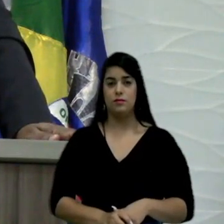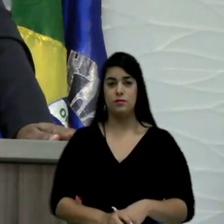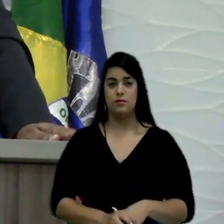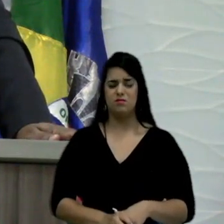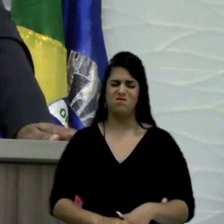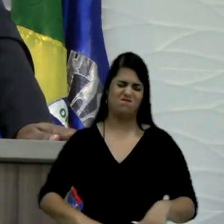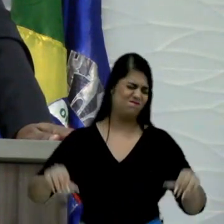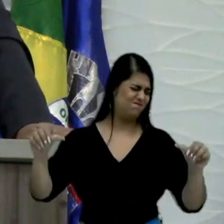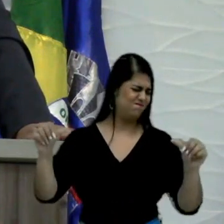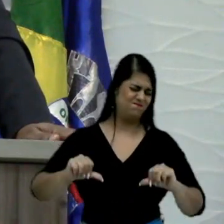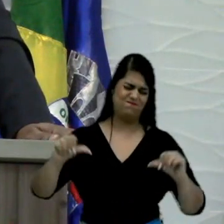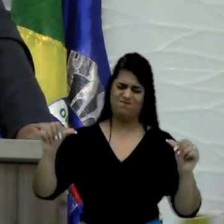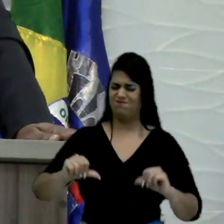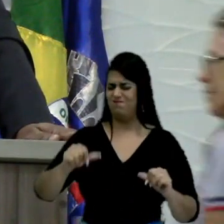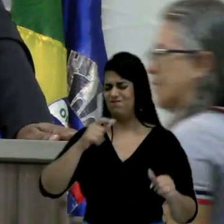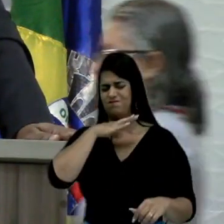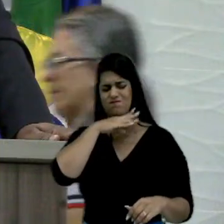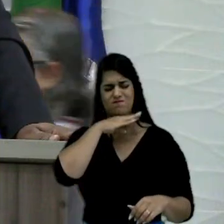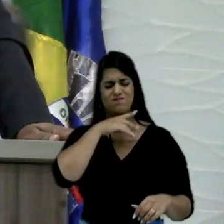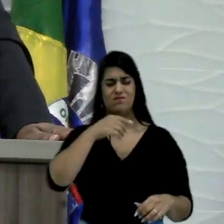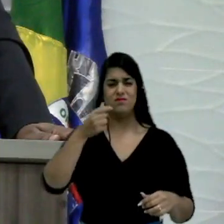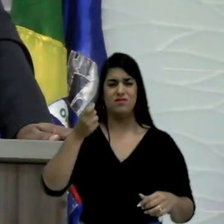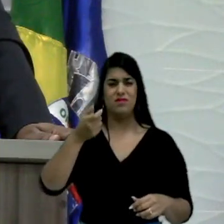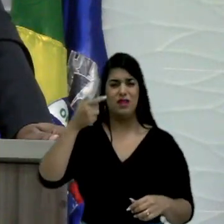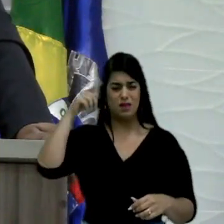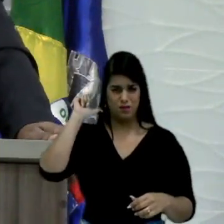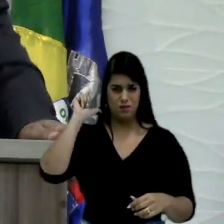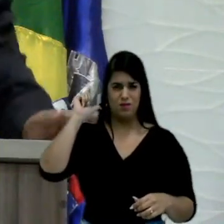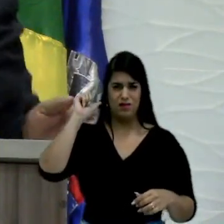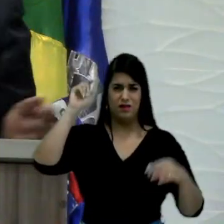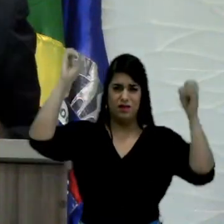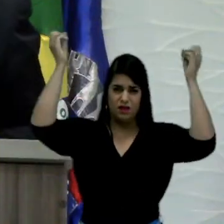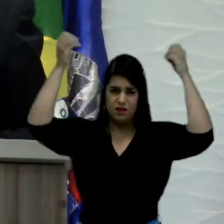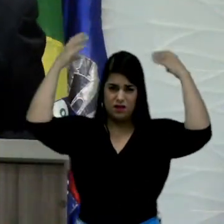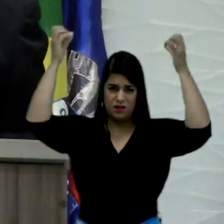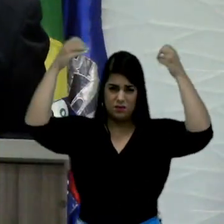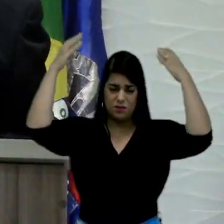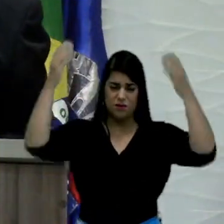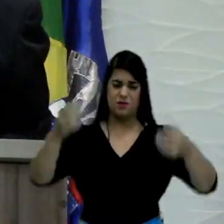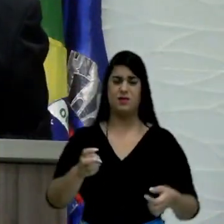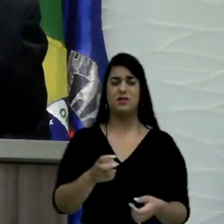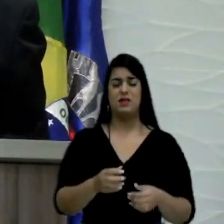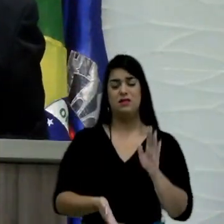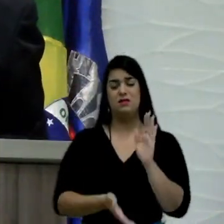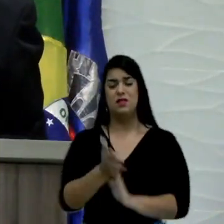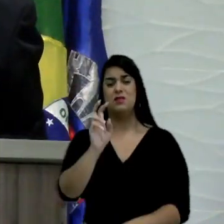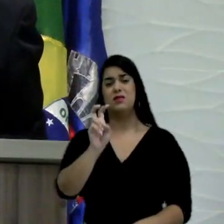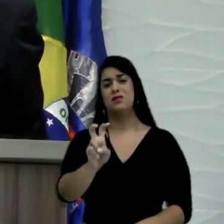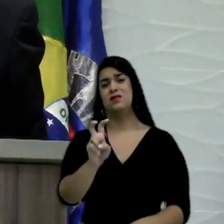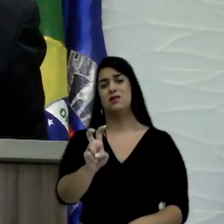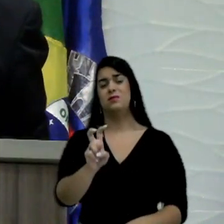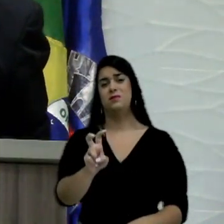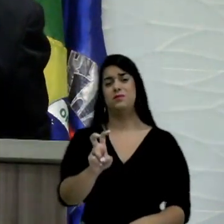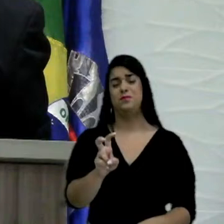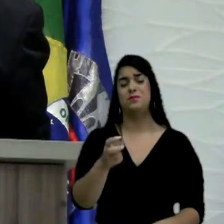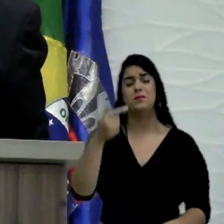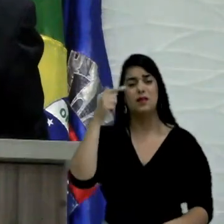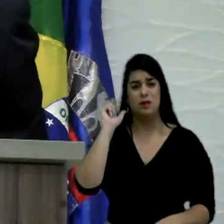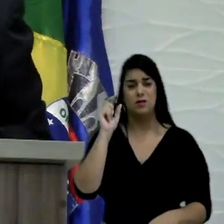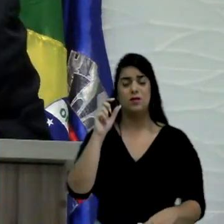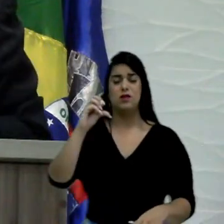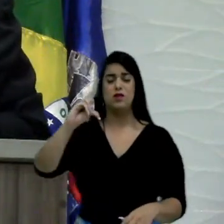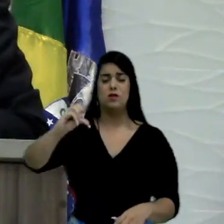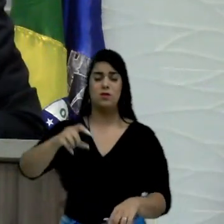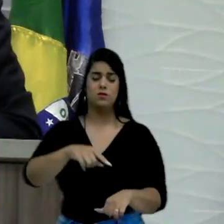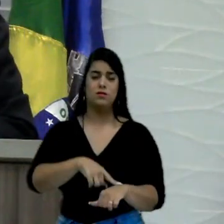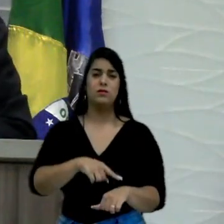Péssima. Ontem a ambulância deu 5 viagens, eu dei uma no meu carro. Eu saí aqui do hospital, era umas 9 horas. Inclusive até Bruno Braga